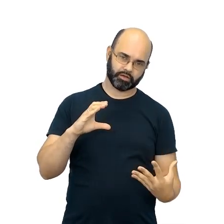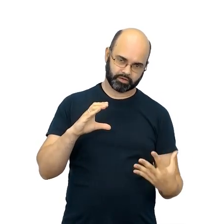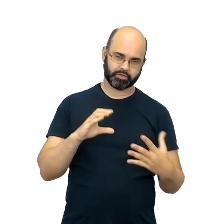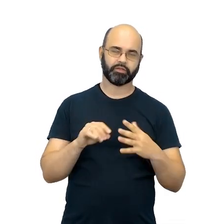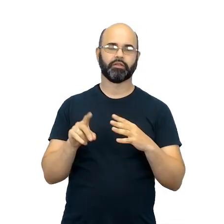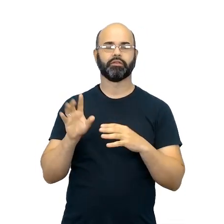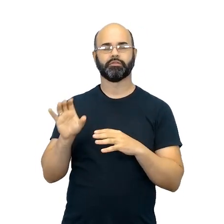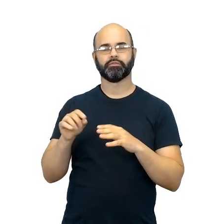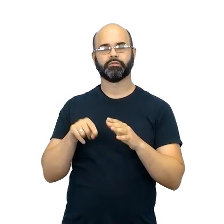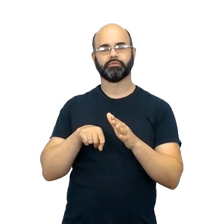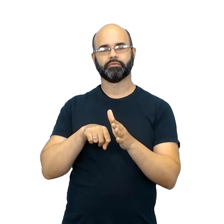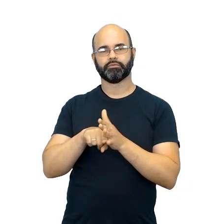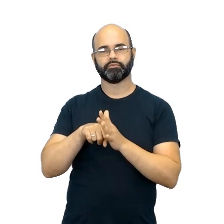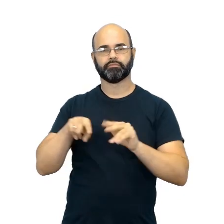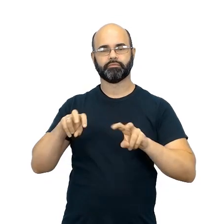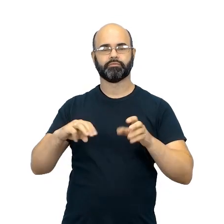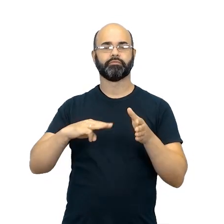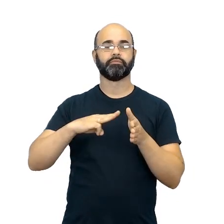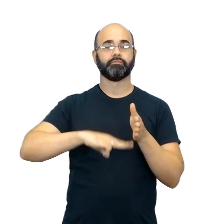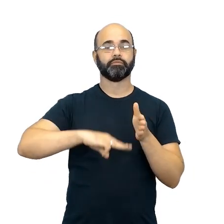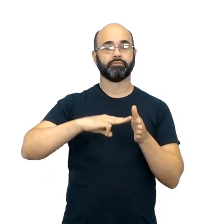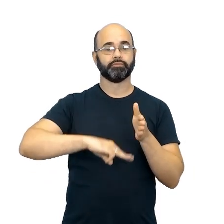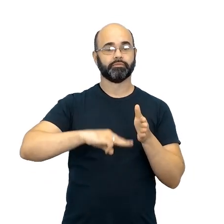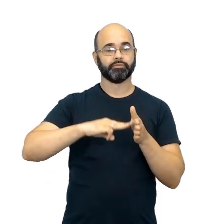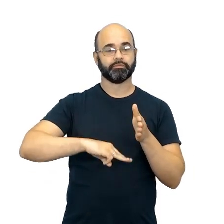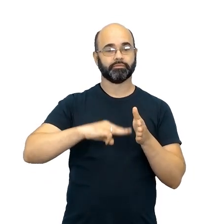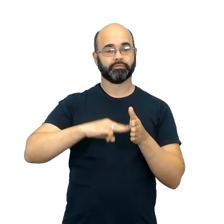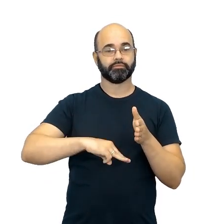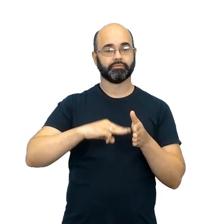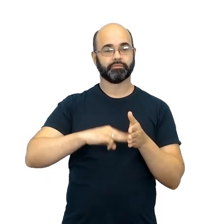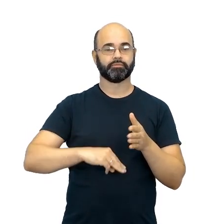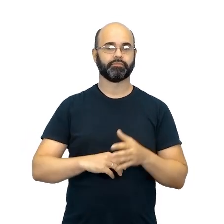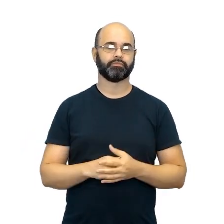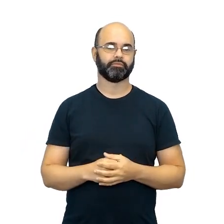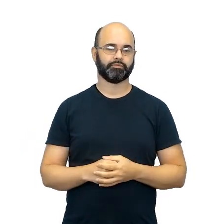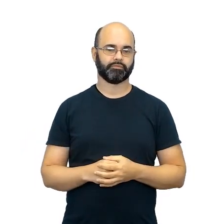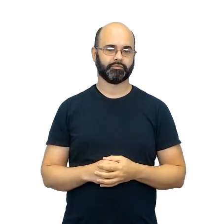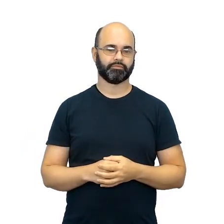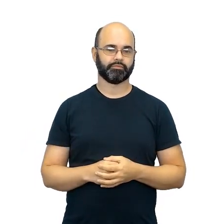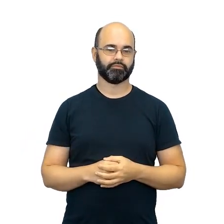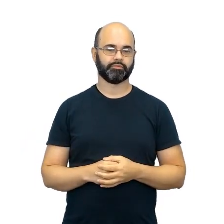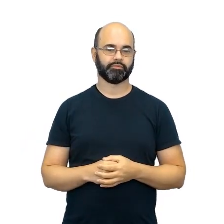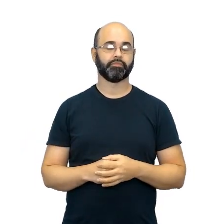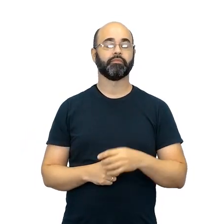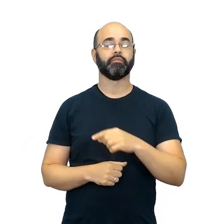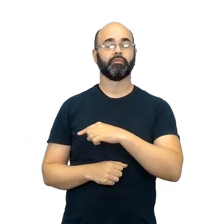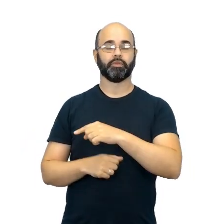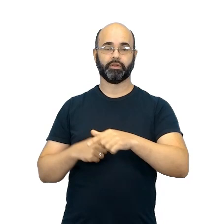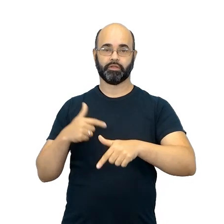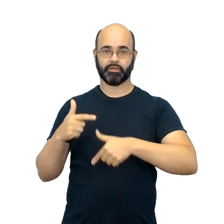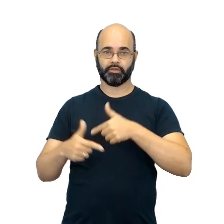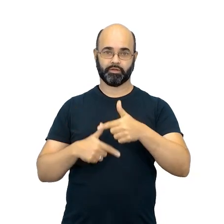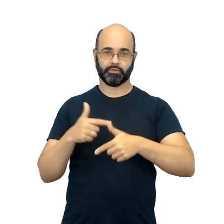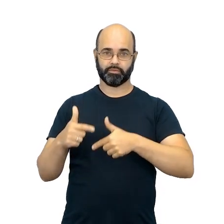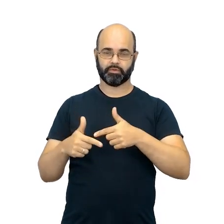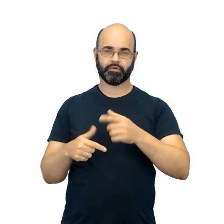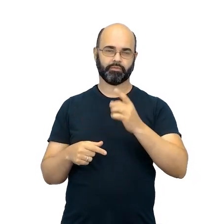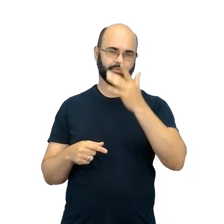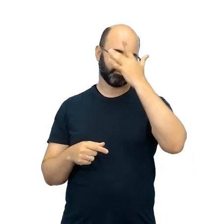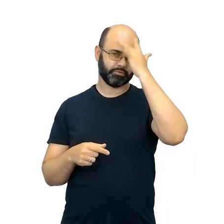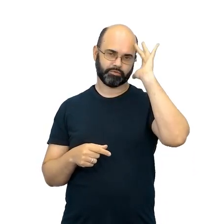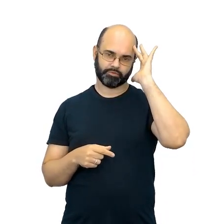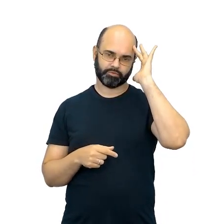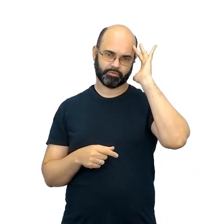métodos, o papel do conhecimento gerado, os paradigmas que orientam os trabalhos dos cientistas, como os cientistas